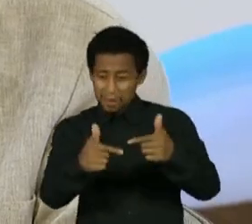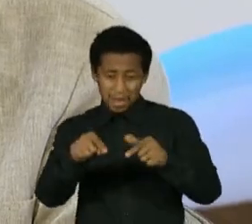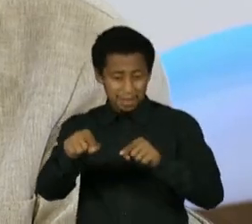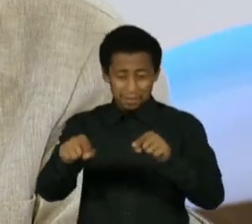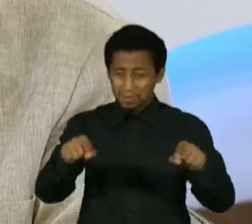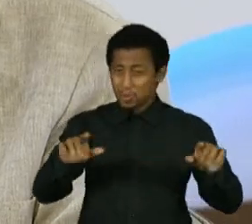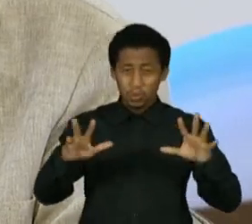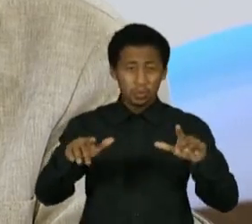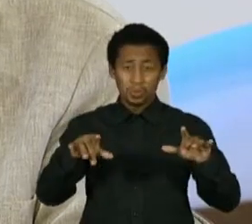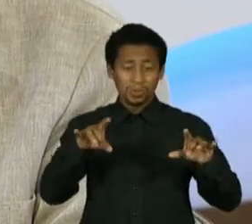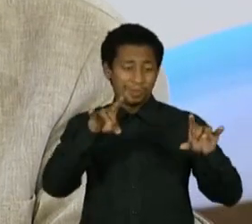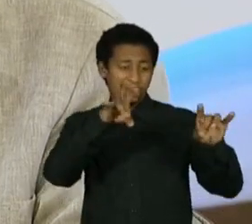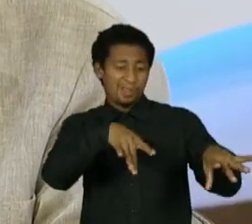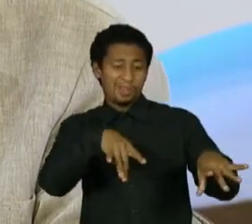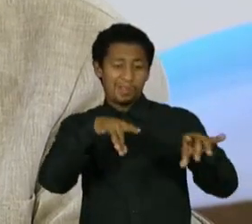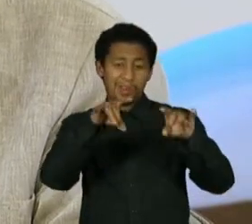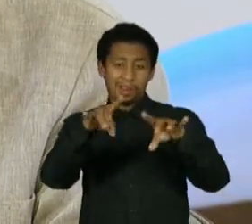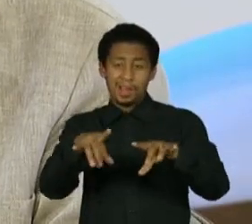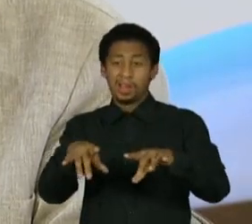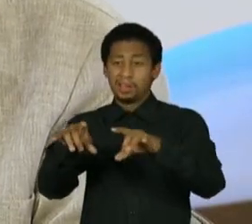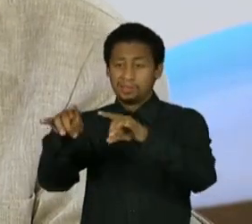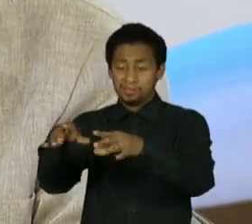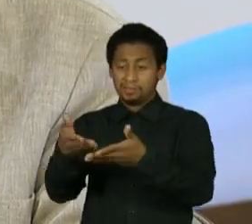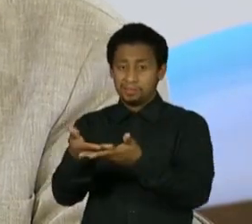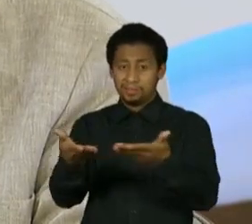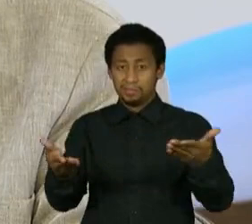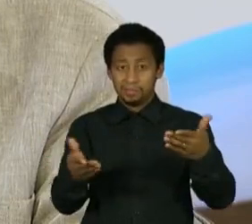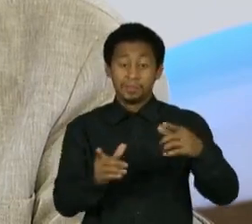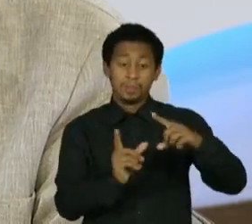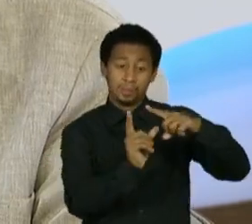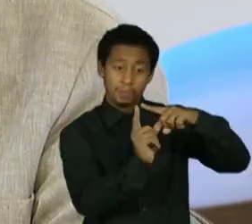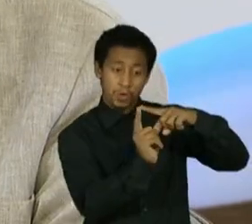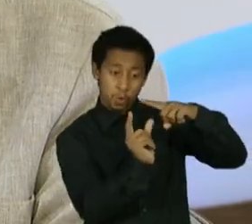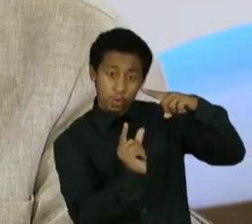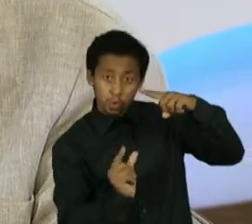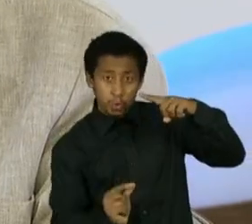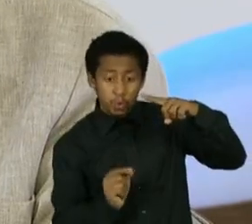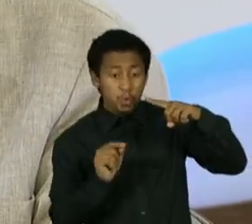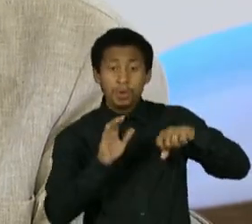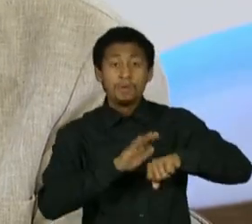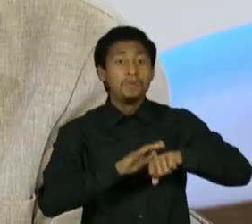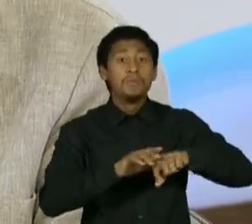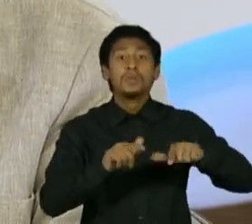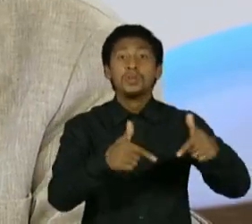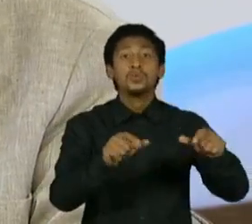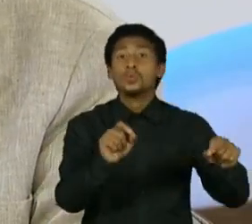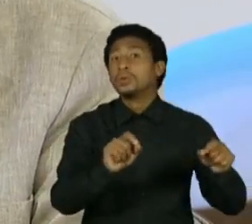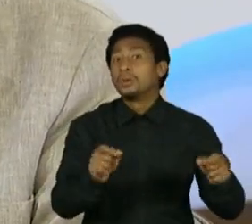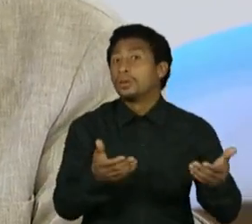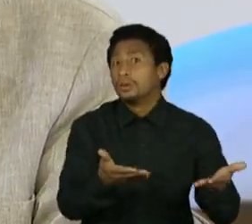Mercosul? O que é que nós fizemos com a América do Sul? O que é que nós fizemos pelo multilateralismo? Eu, pelo menos, não conheço.